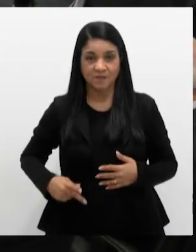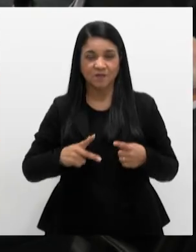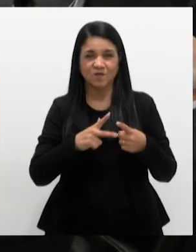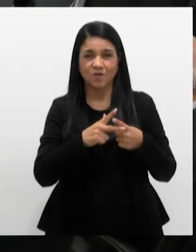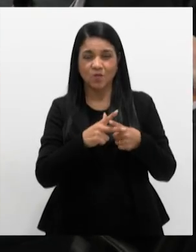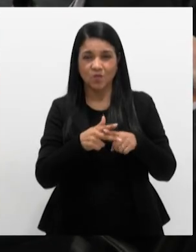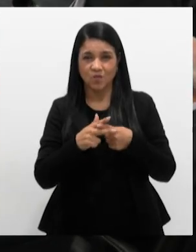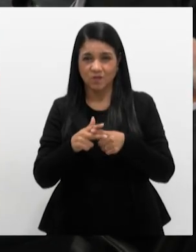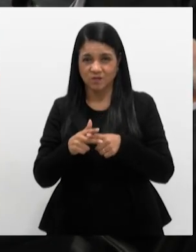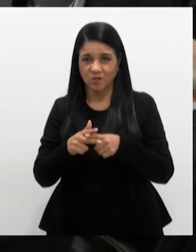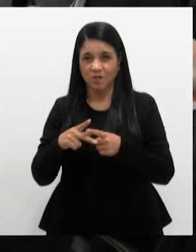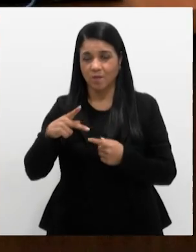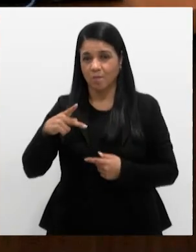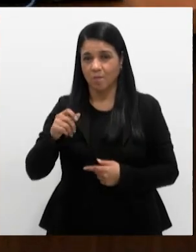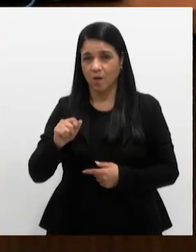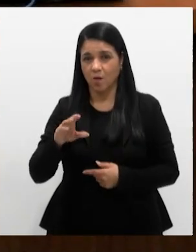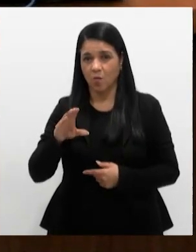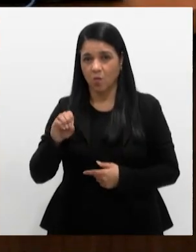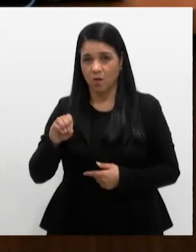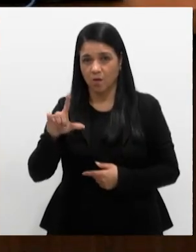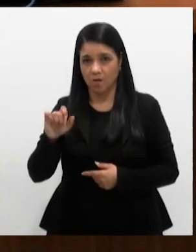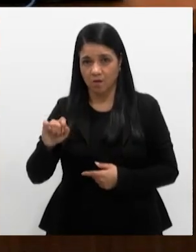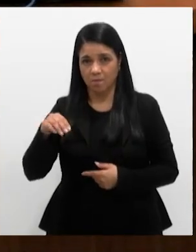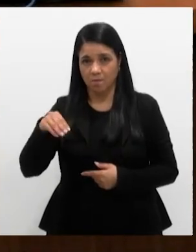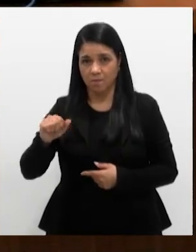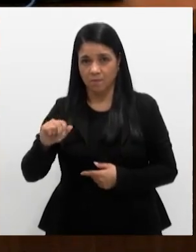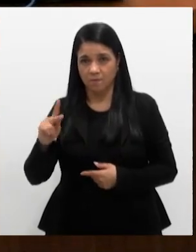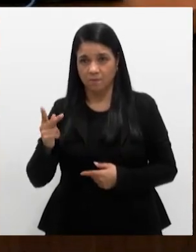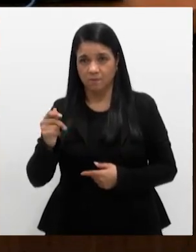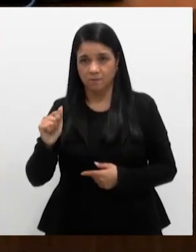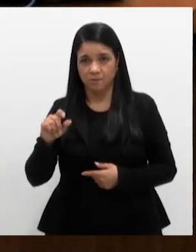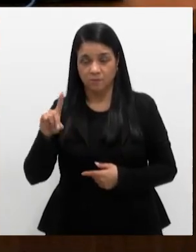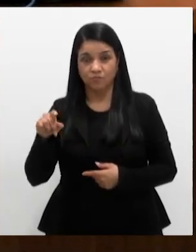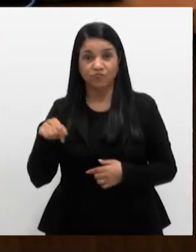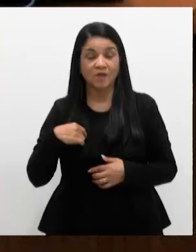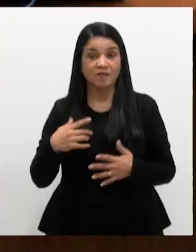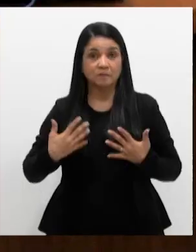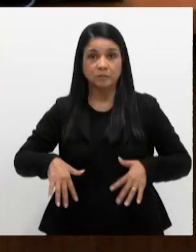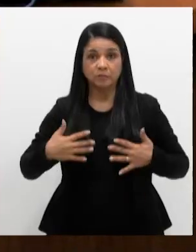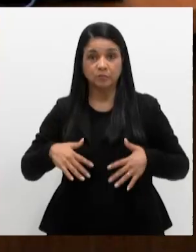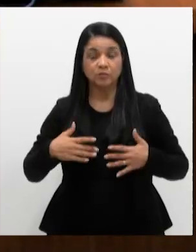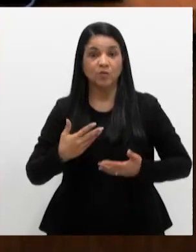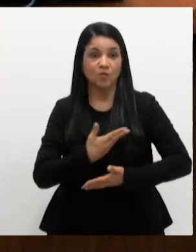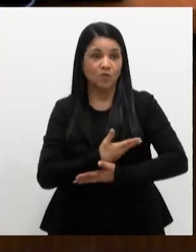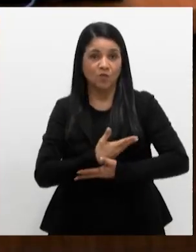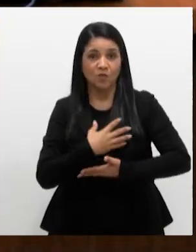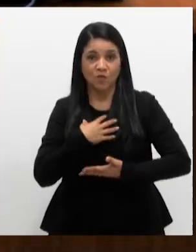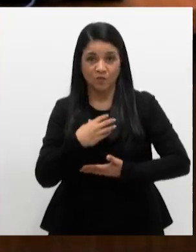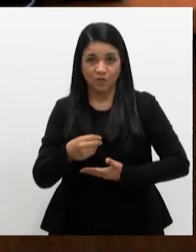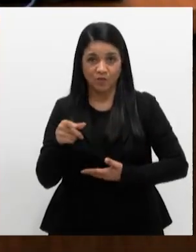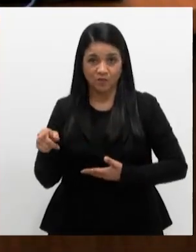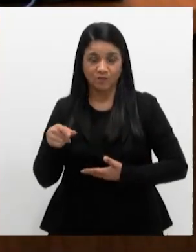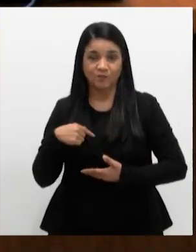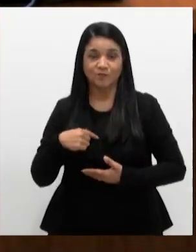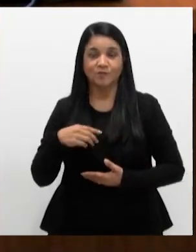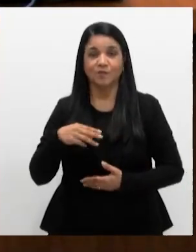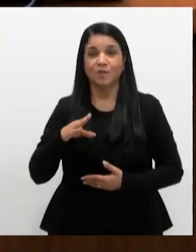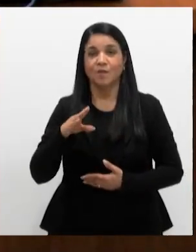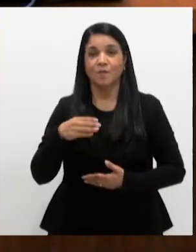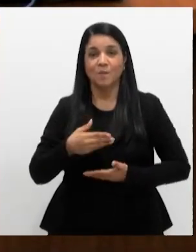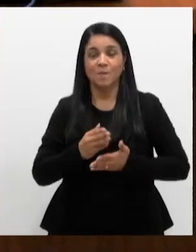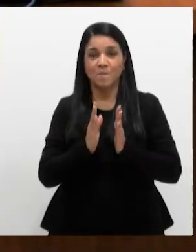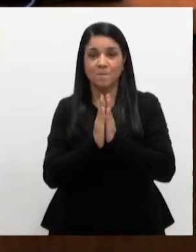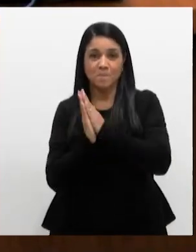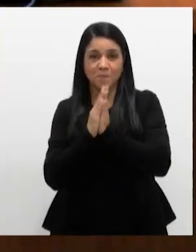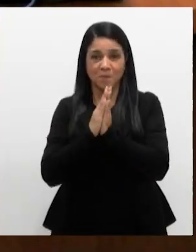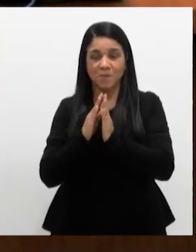correção, a senhora Paola Machado está desesperada com a história do bebê reborn, filho do Chico Machado, porque já está preocupada com a herança,